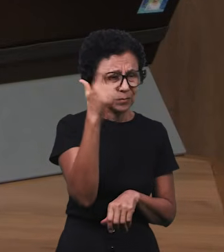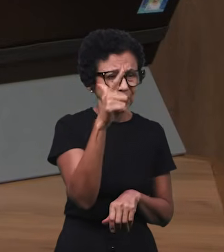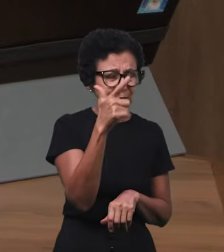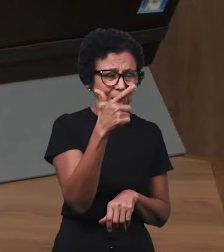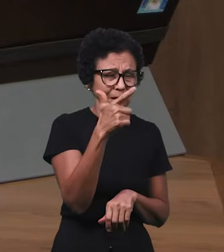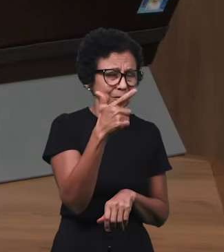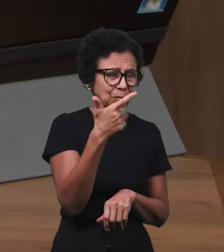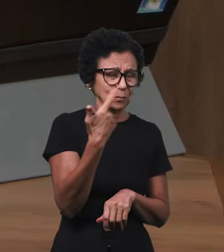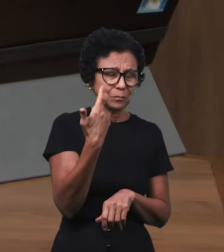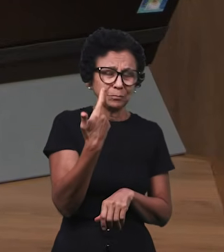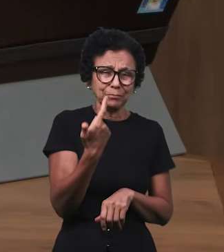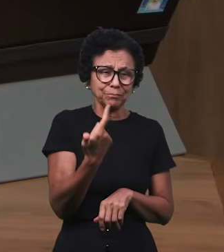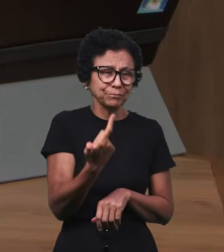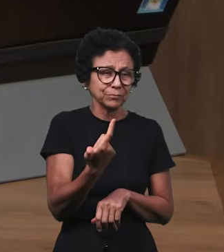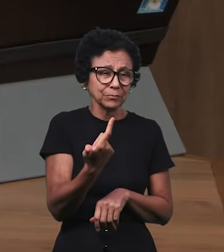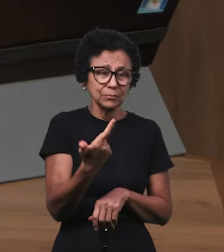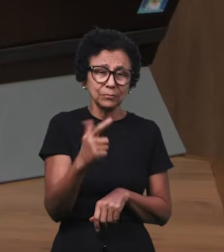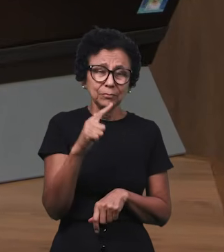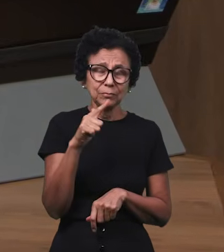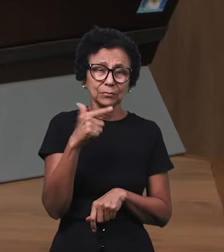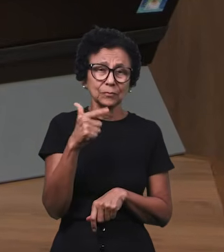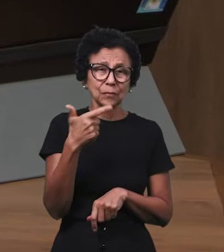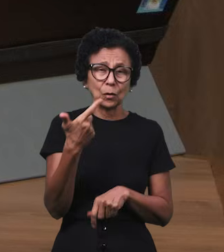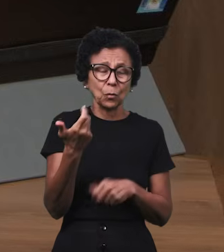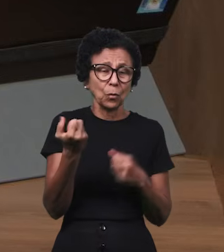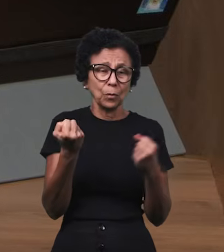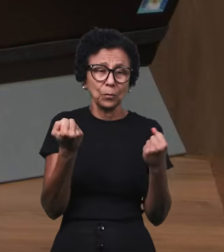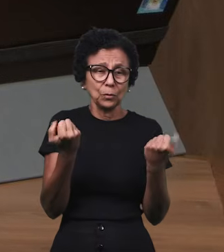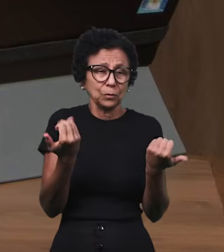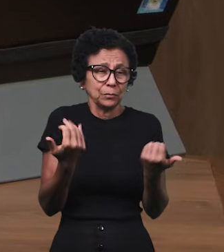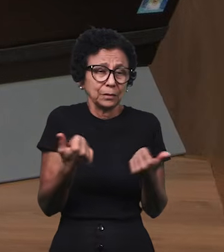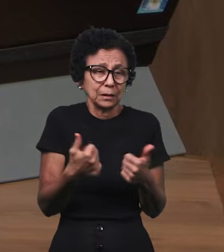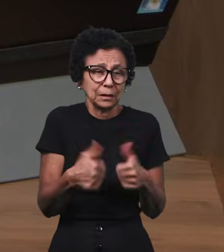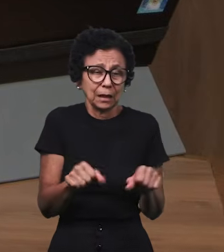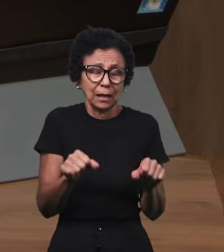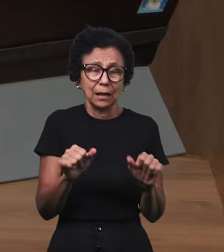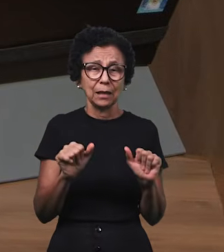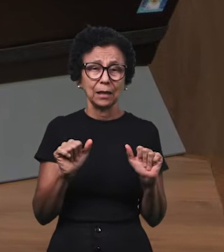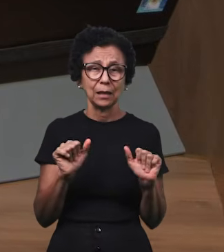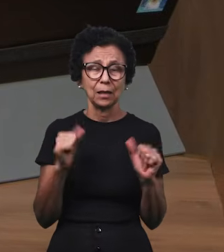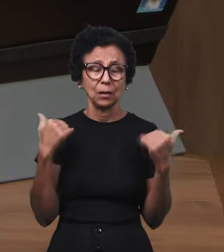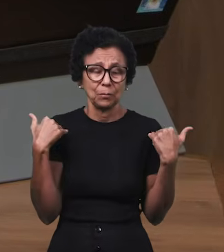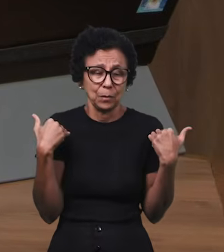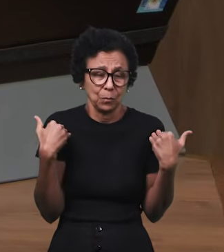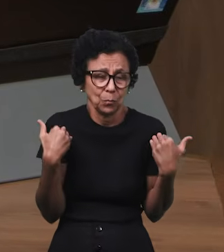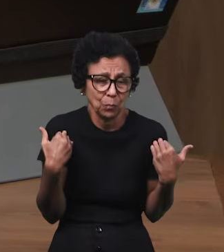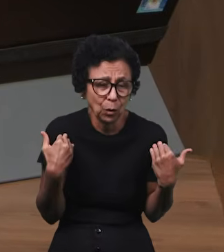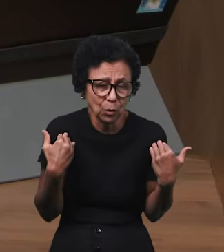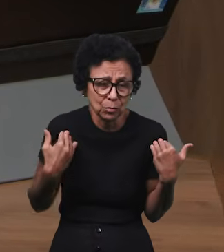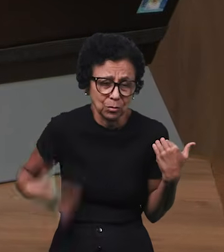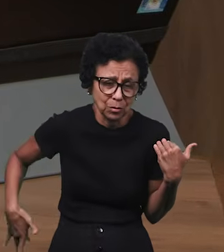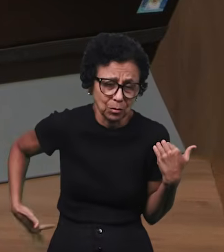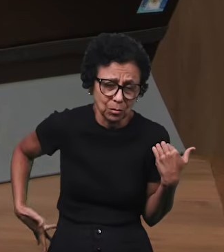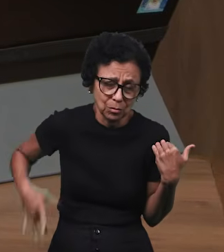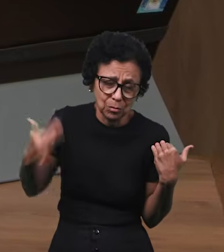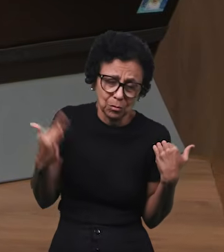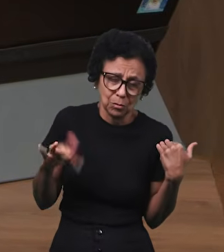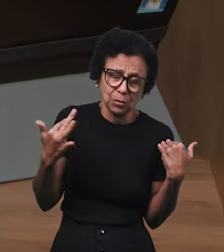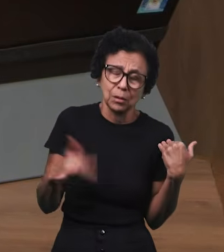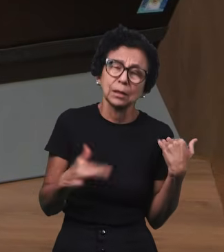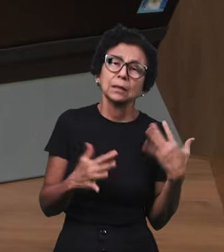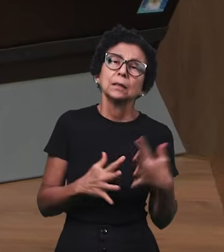não tenho posição, é uma dor que faz me encurvar, que me faz eu me prostrar. E de